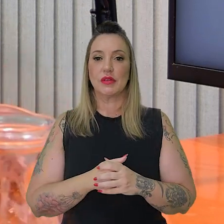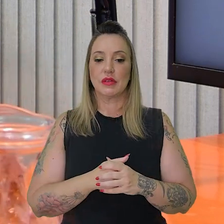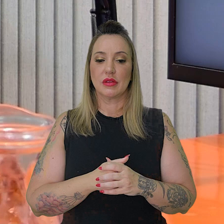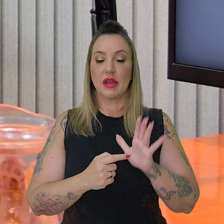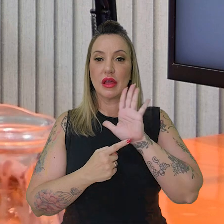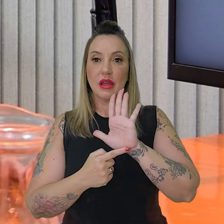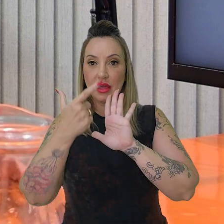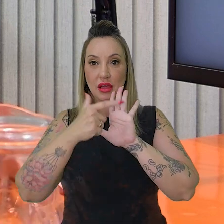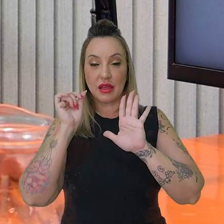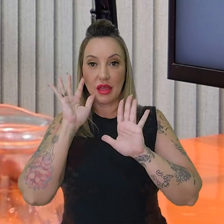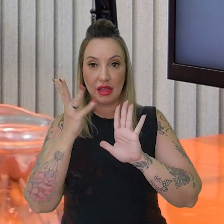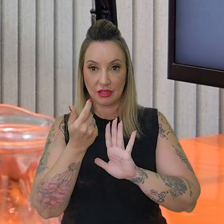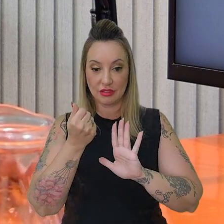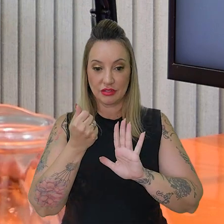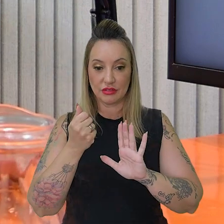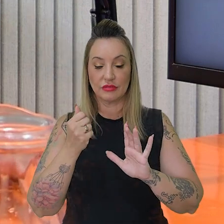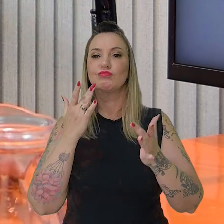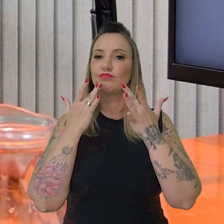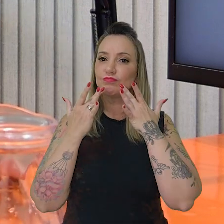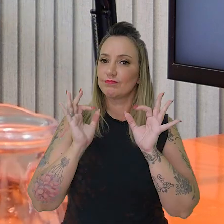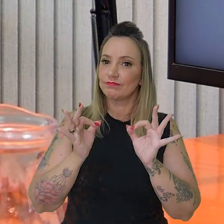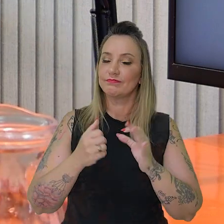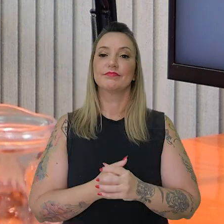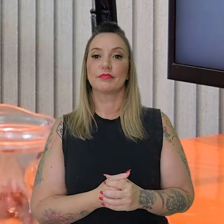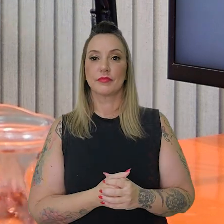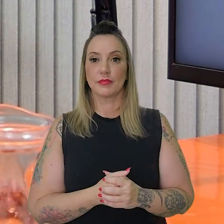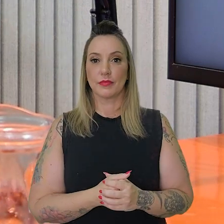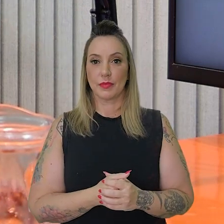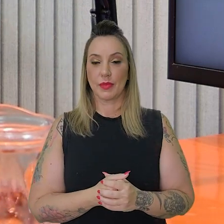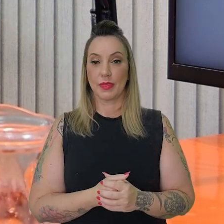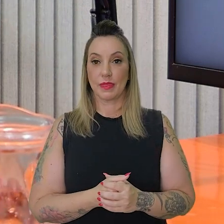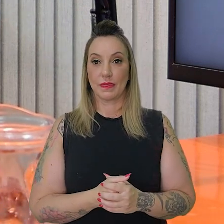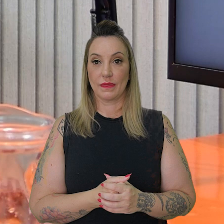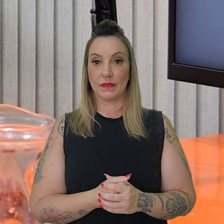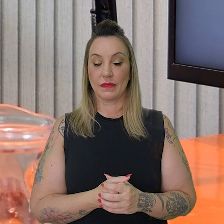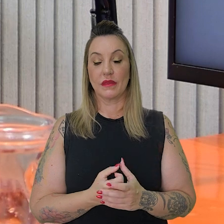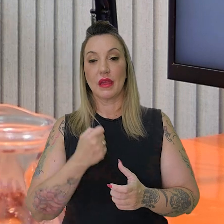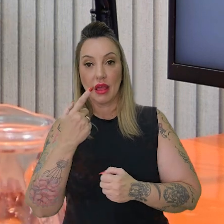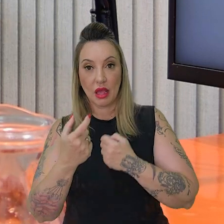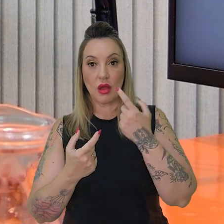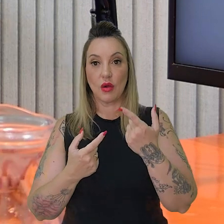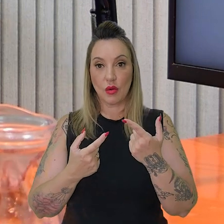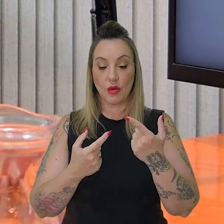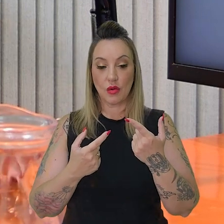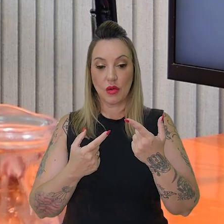apresentações artísticas mais cênicas mesmo né teatro e algum